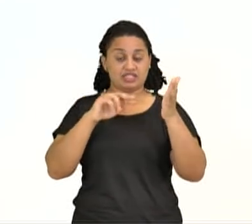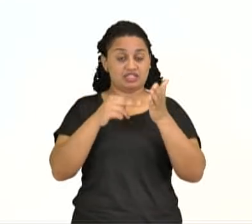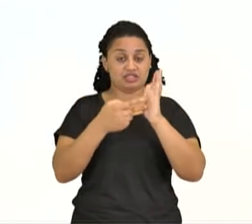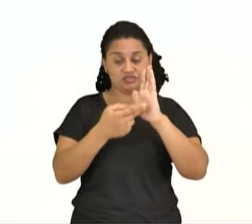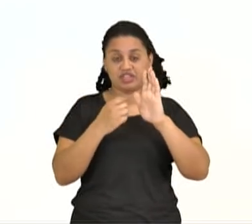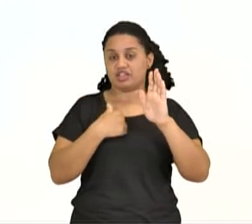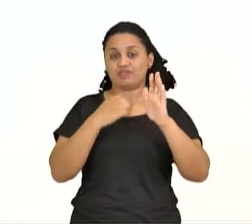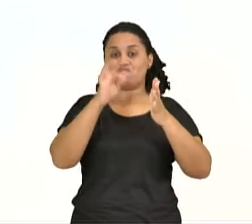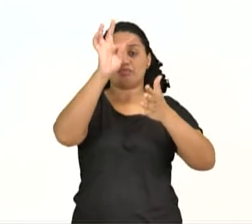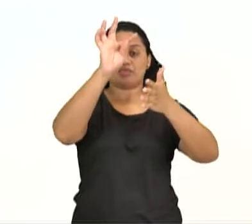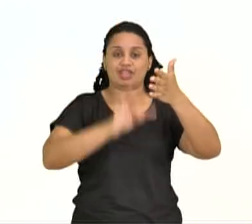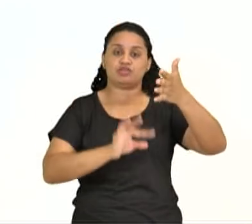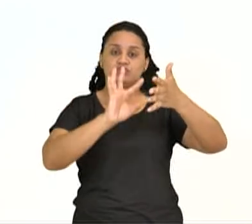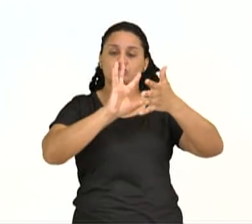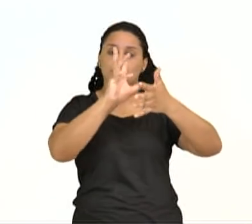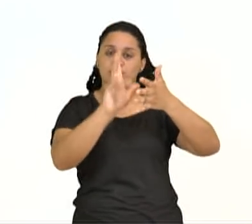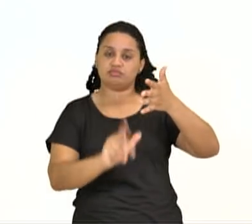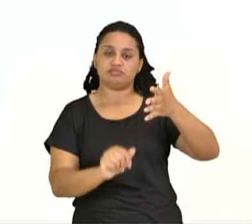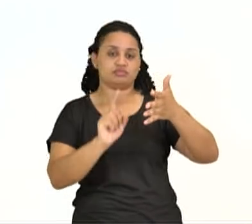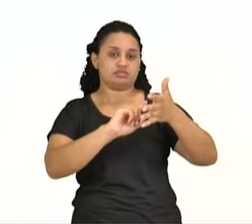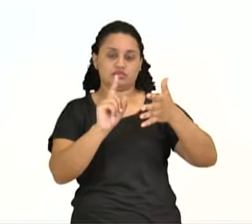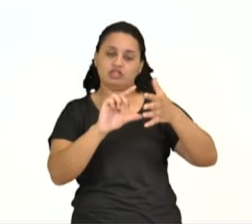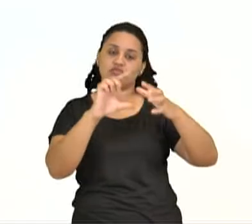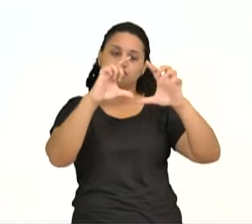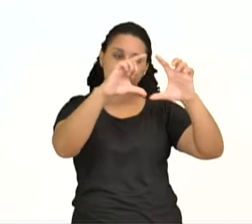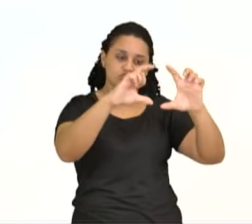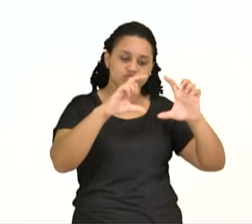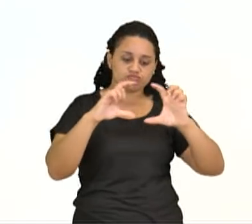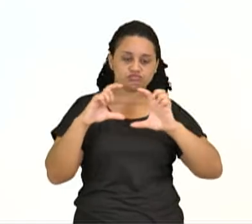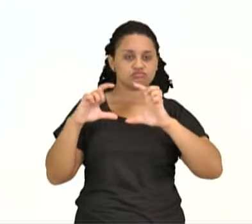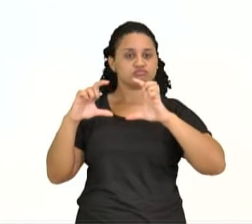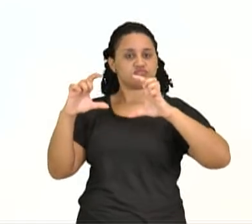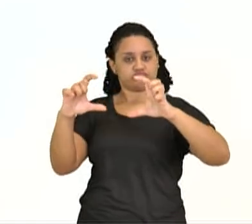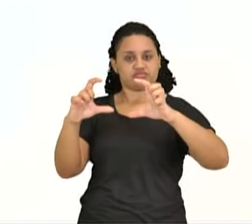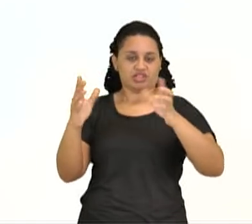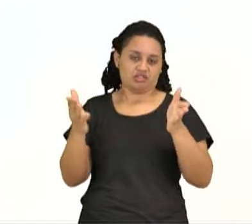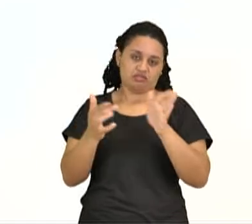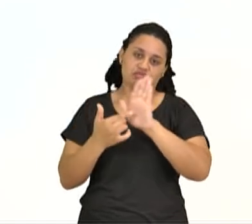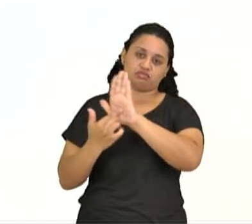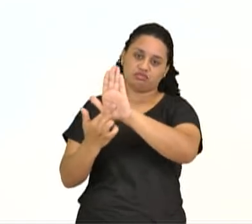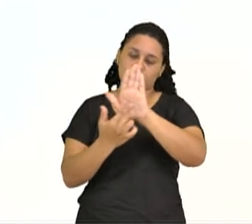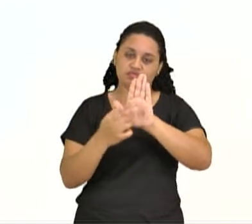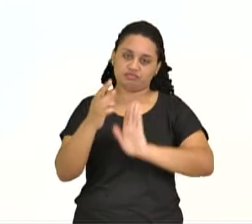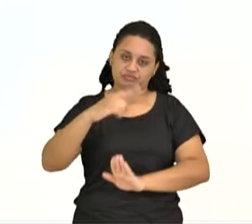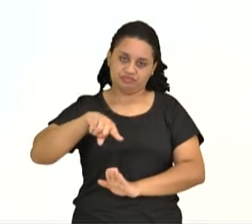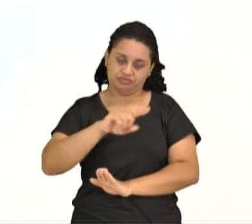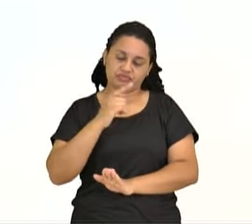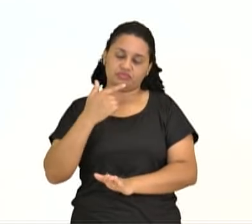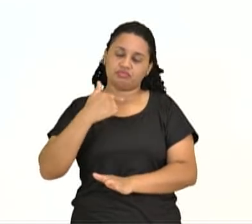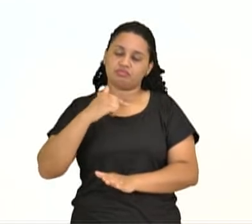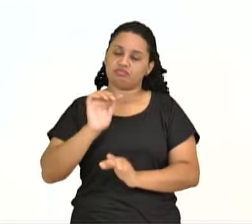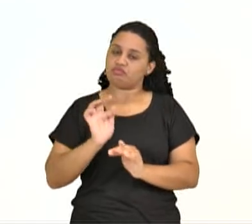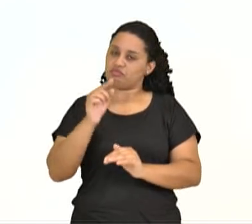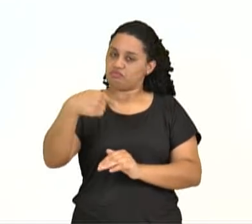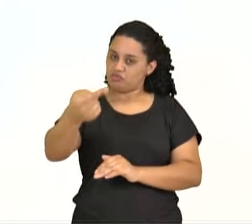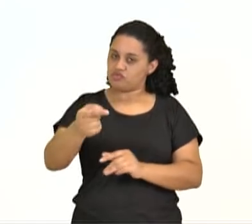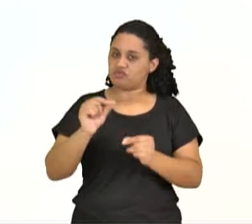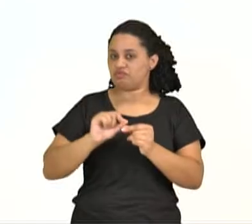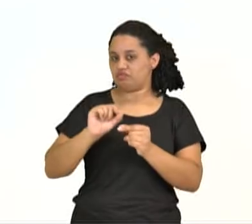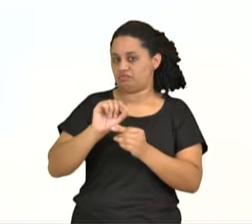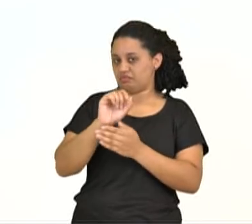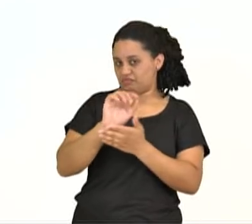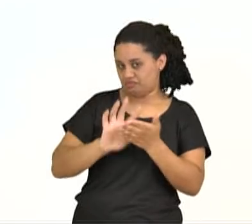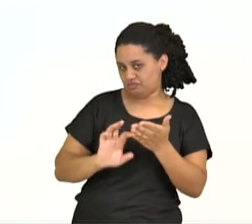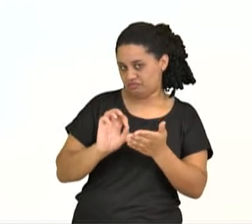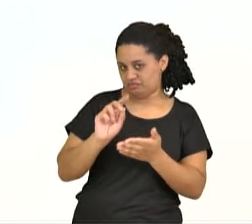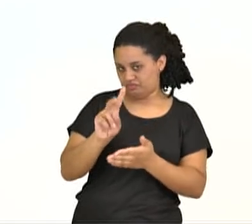íntegra. Ele foi retirado trechos do texto que são adequados à nossa atividade, tá? Só para